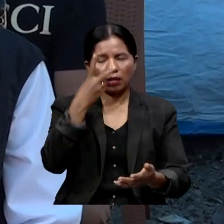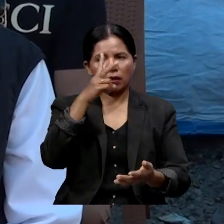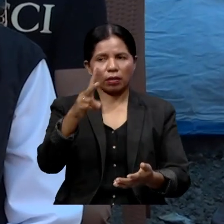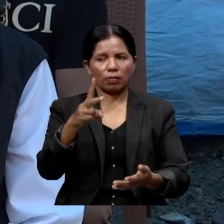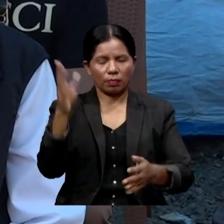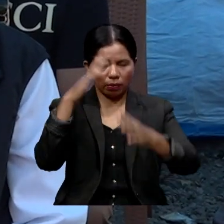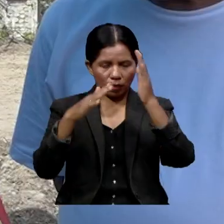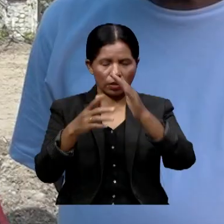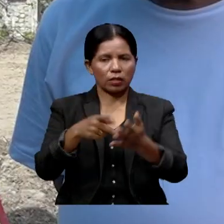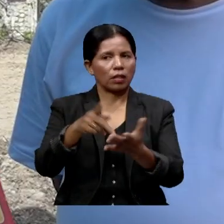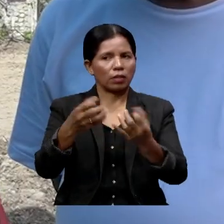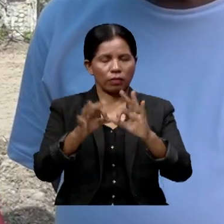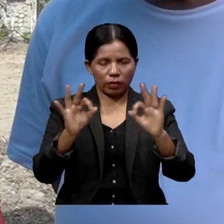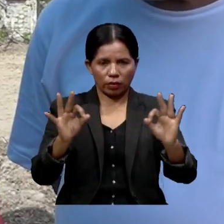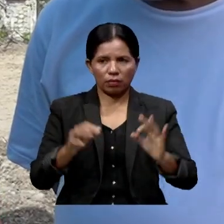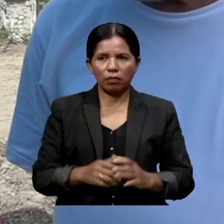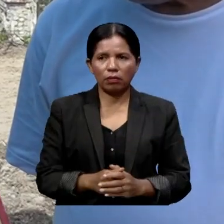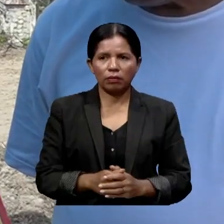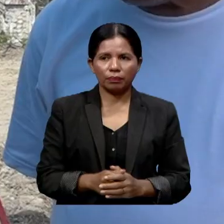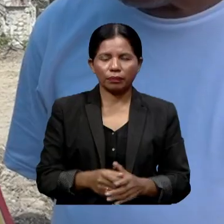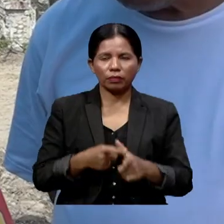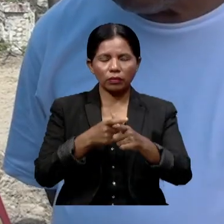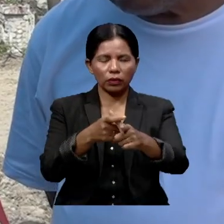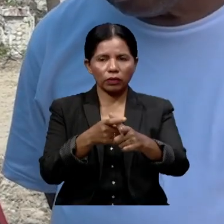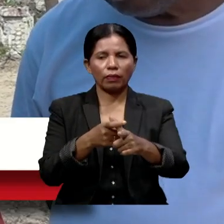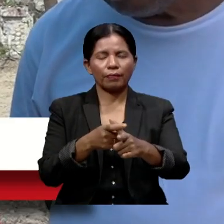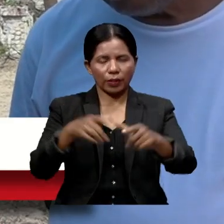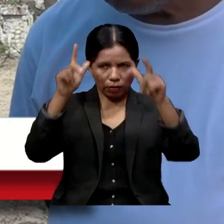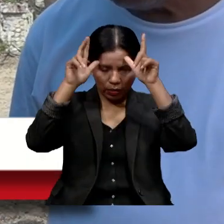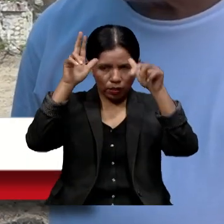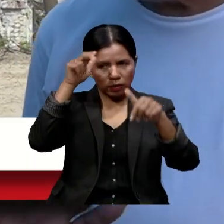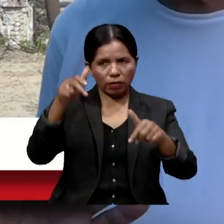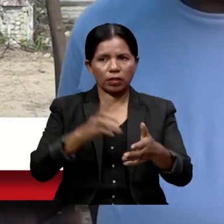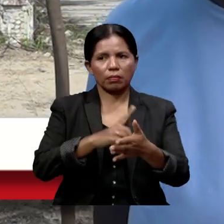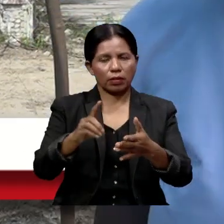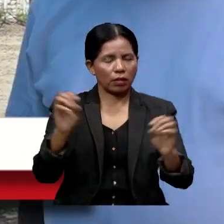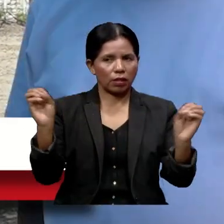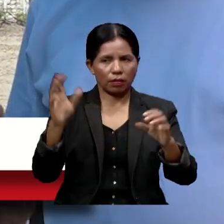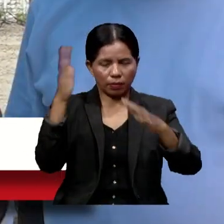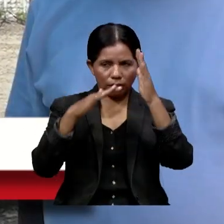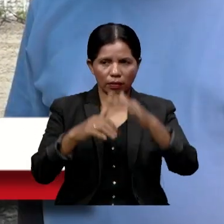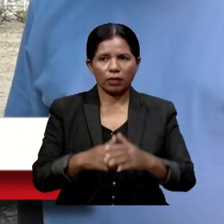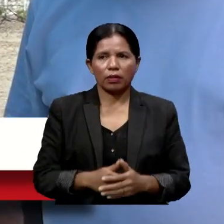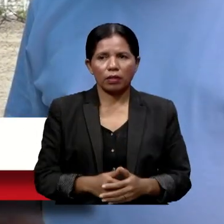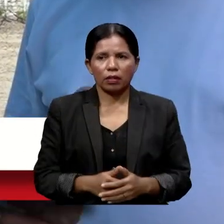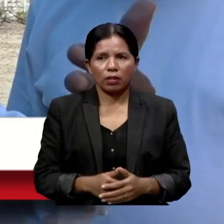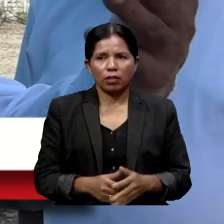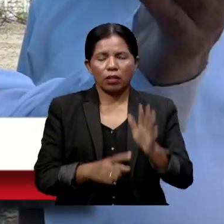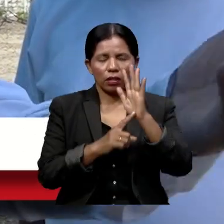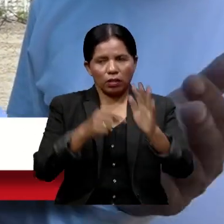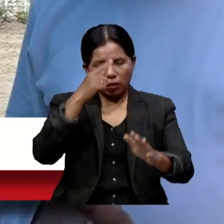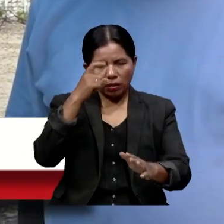Race ne. Siel votona. E kuda halaitaru ne semana oen. Lá é problema. Buat sai viral itu